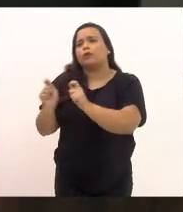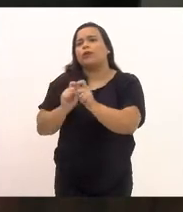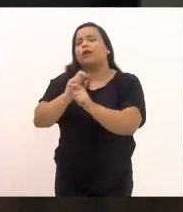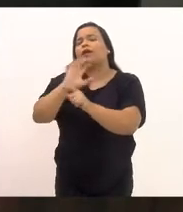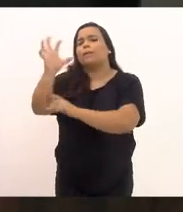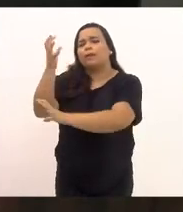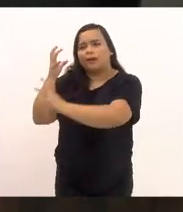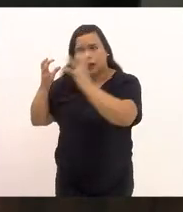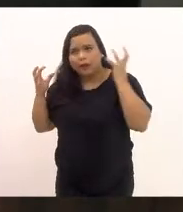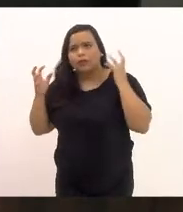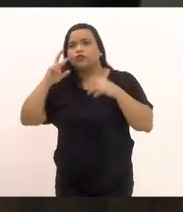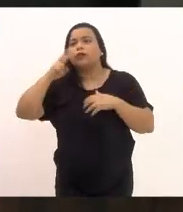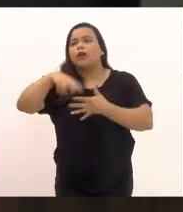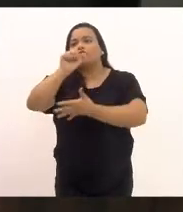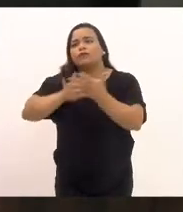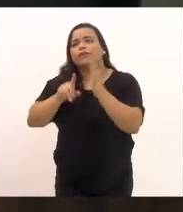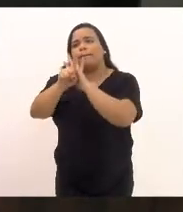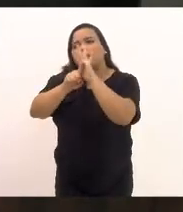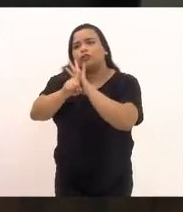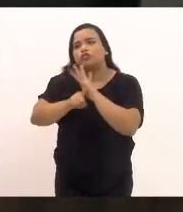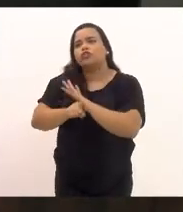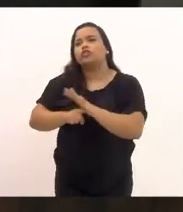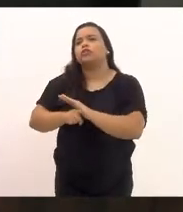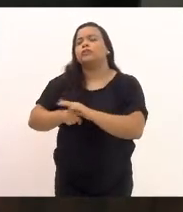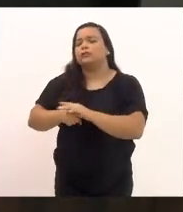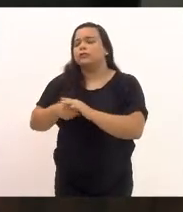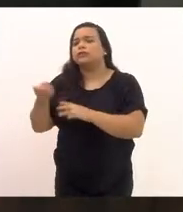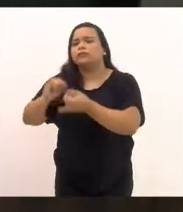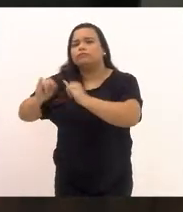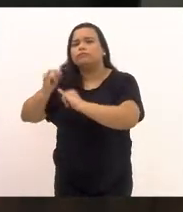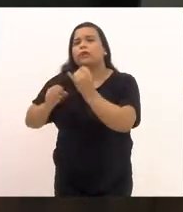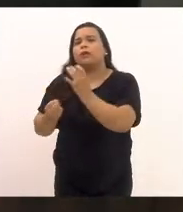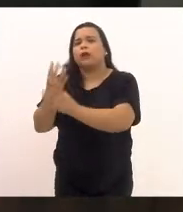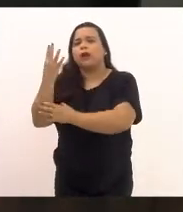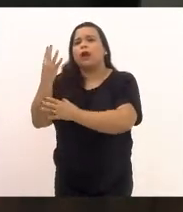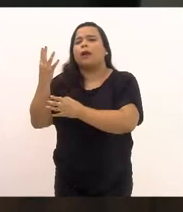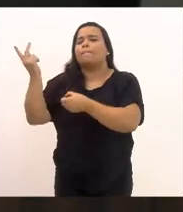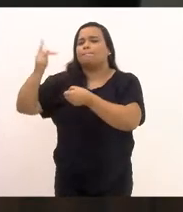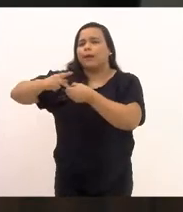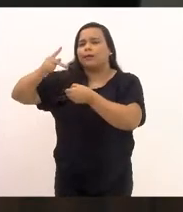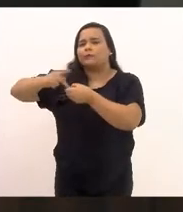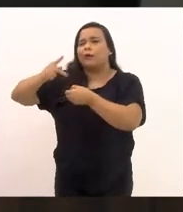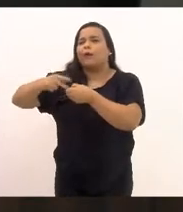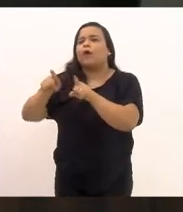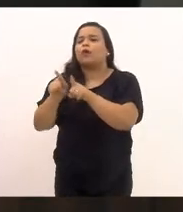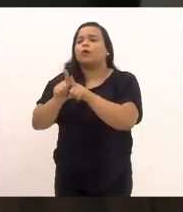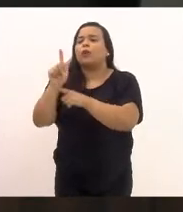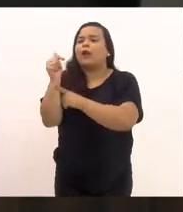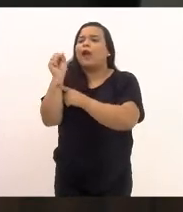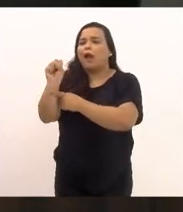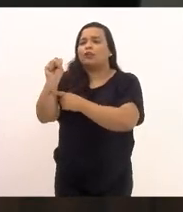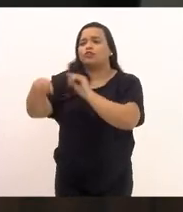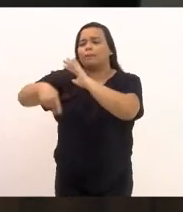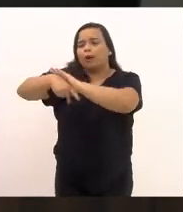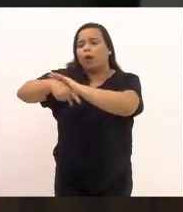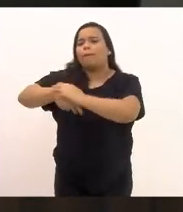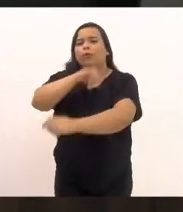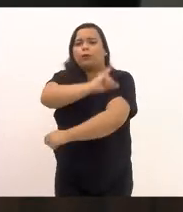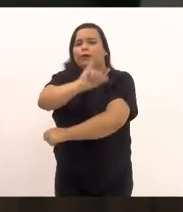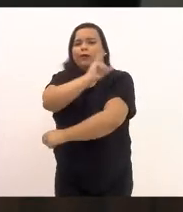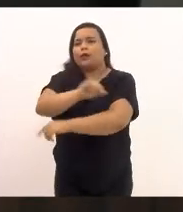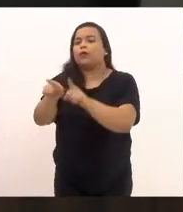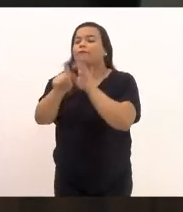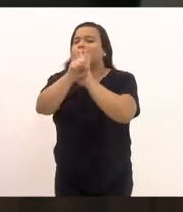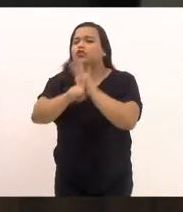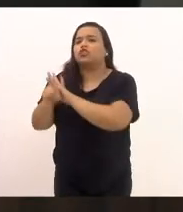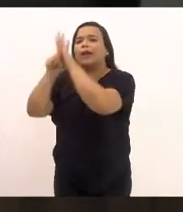das atividades de pesquisa, lavra, exploração e produção de petróleo e gás, no Estado do Rio de Janeiro, de fiscalização remota em loco